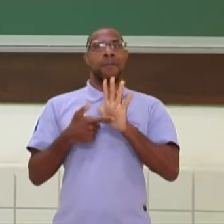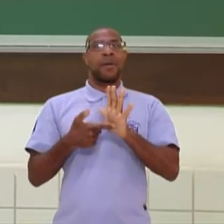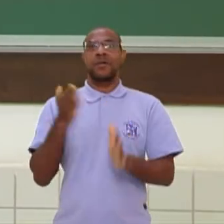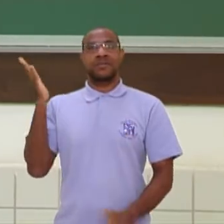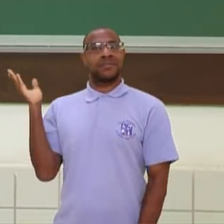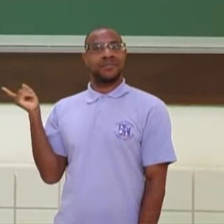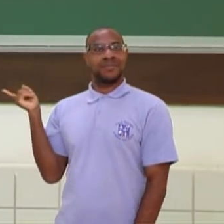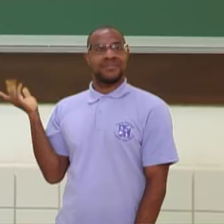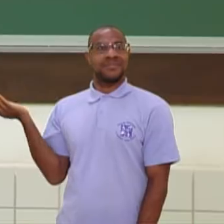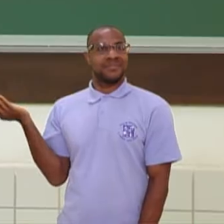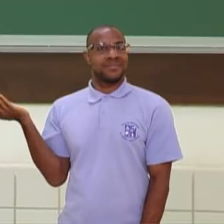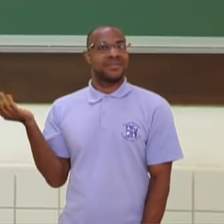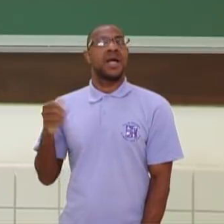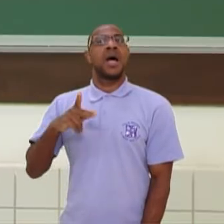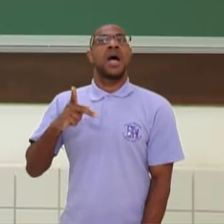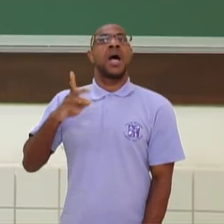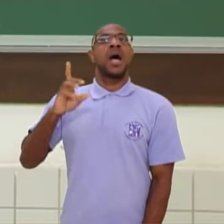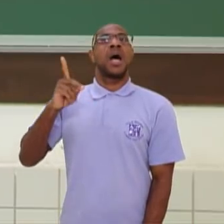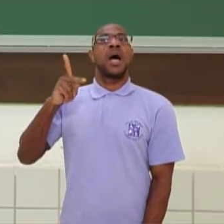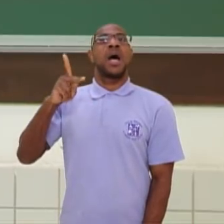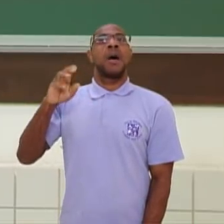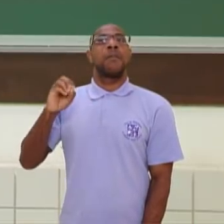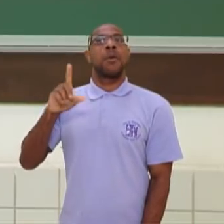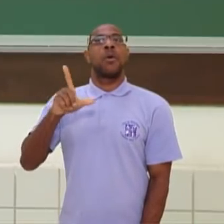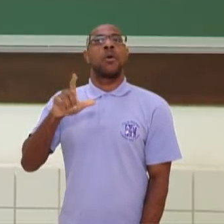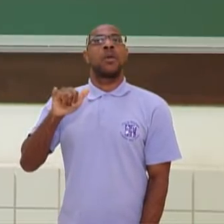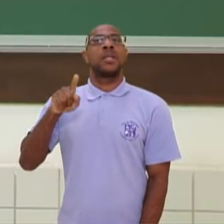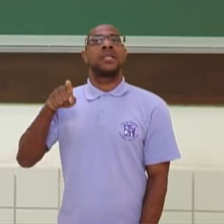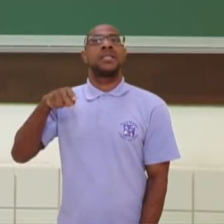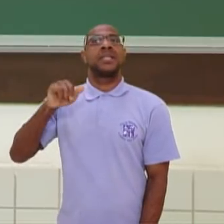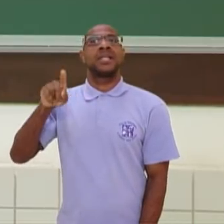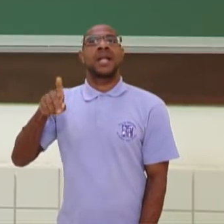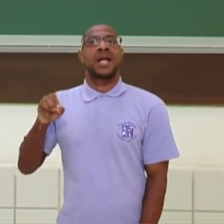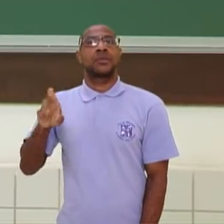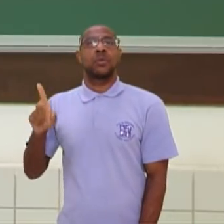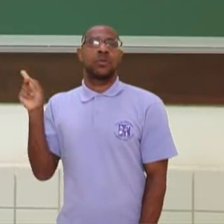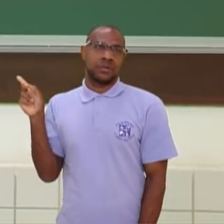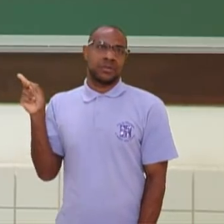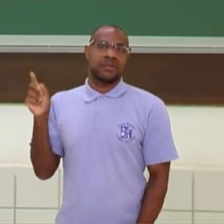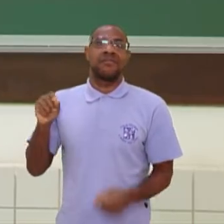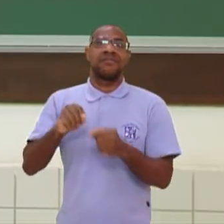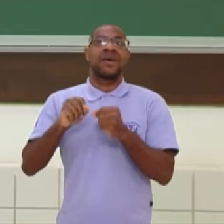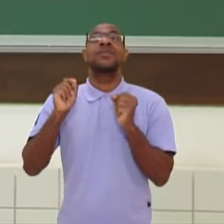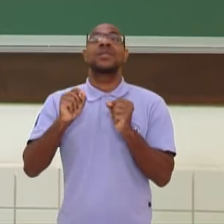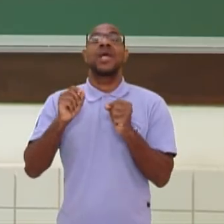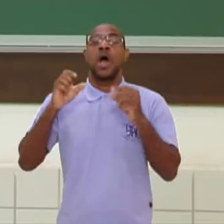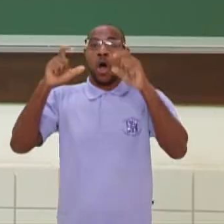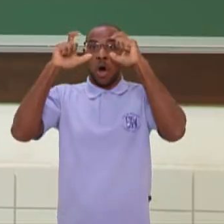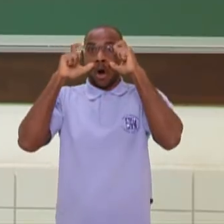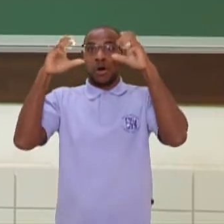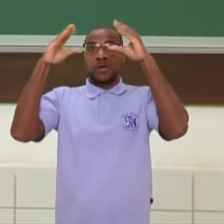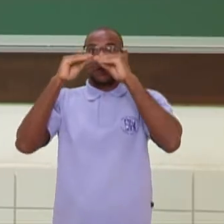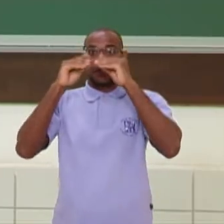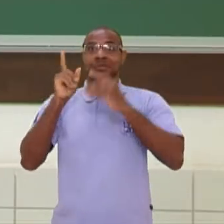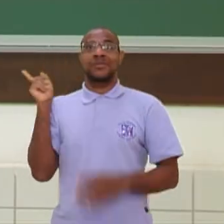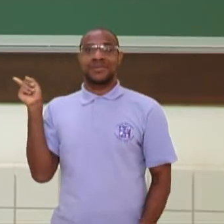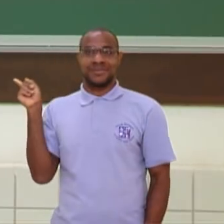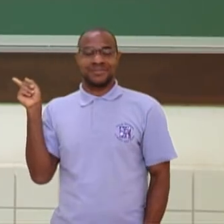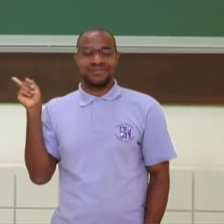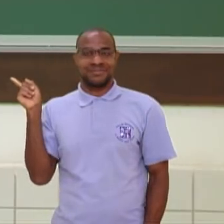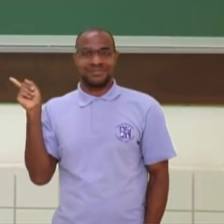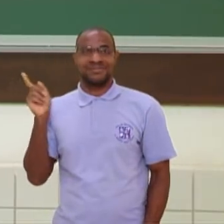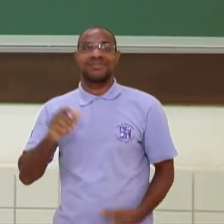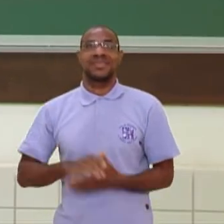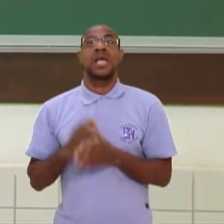de um polarizador que é utilizado, por exemplo, para essas empresas oftalmológicas que fazem óculos. Então, você tem essa caracterização onde